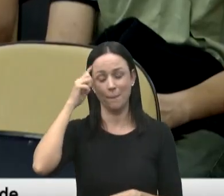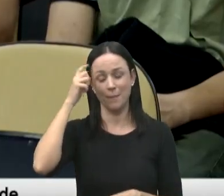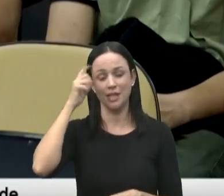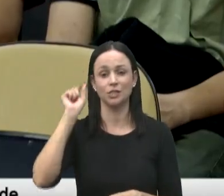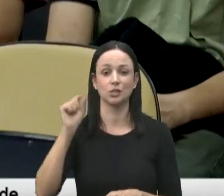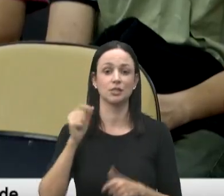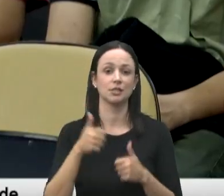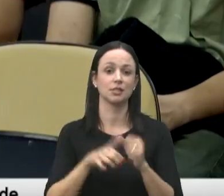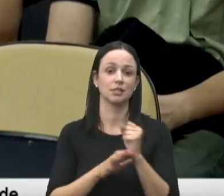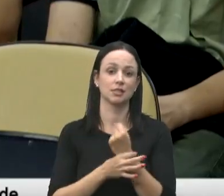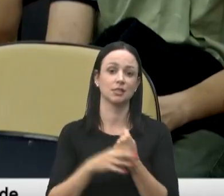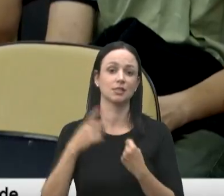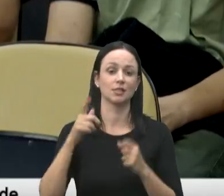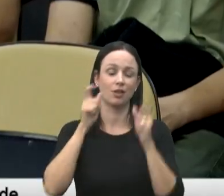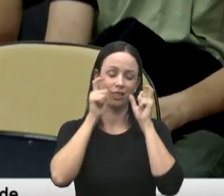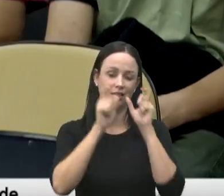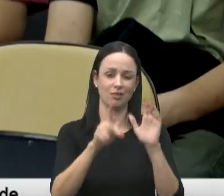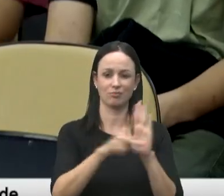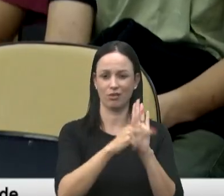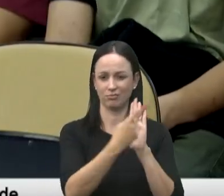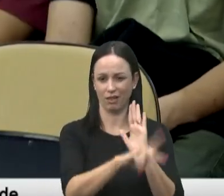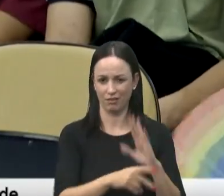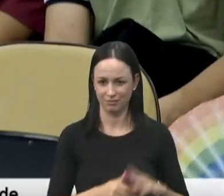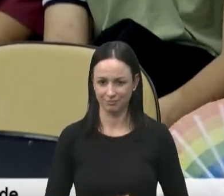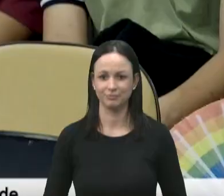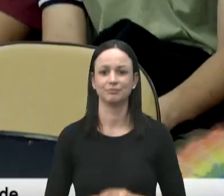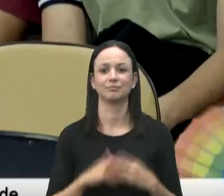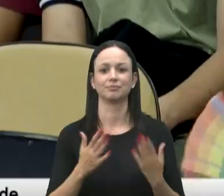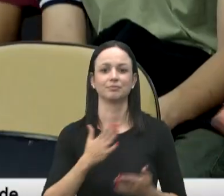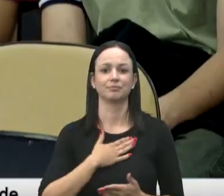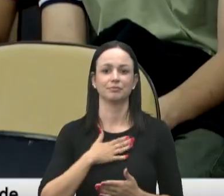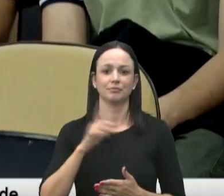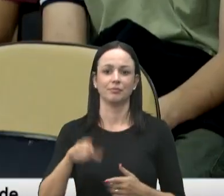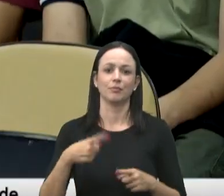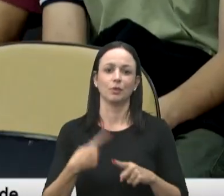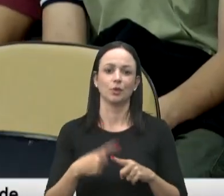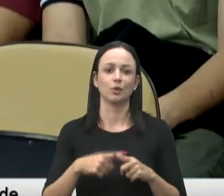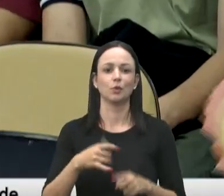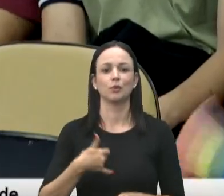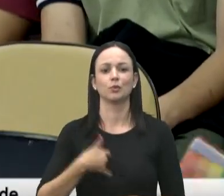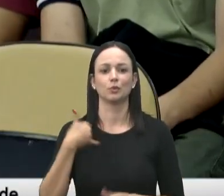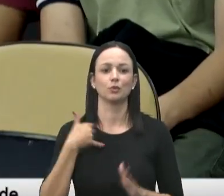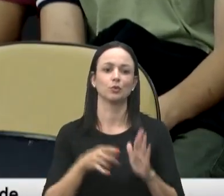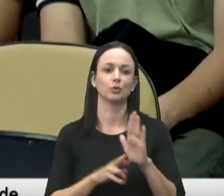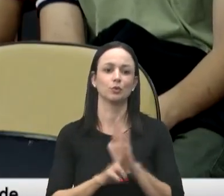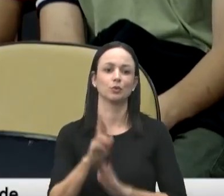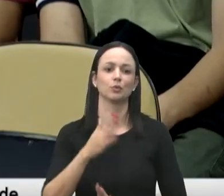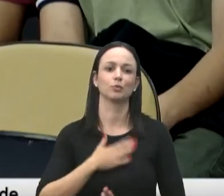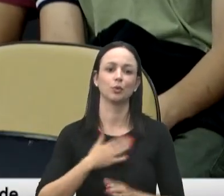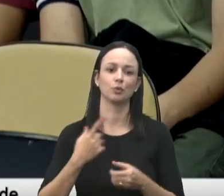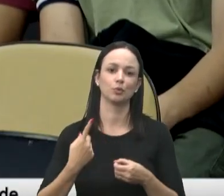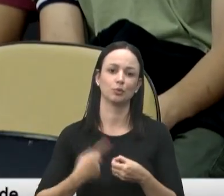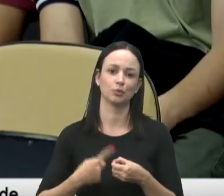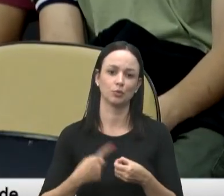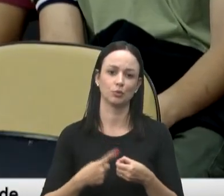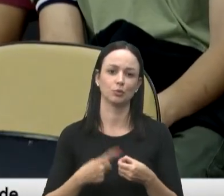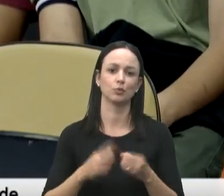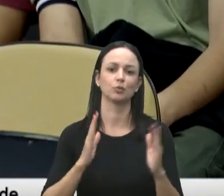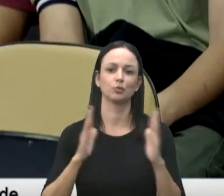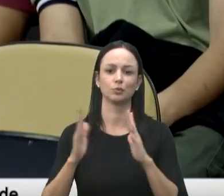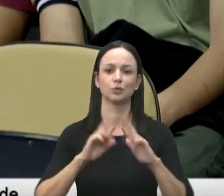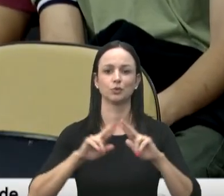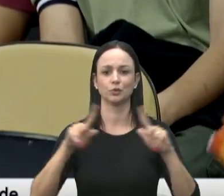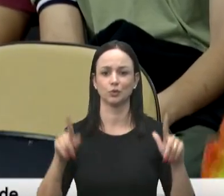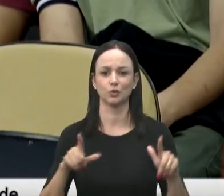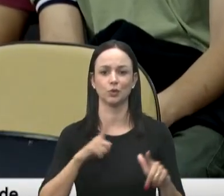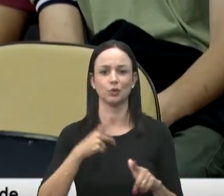por garantir os seus interesses. Então, para mim, é um motivo de muito orgulho representar o meu município num mandato